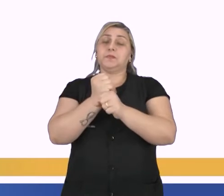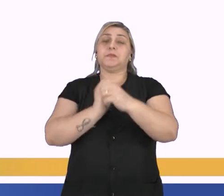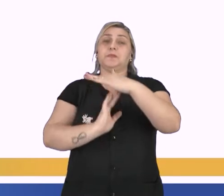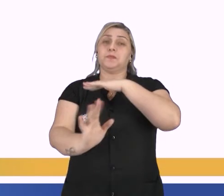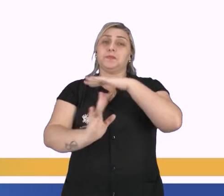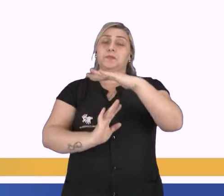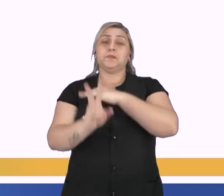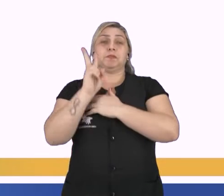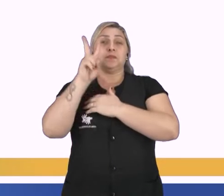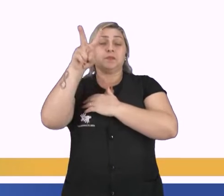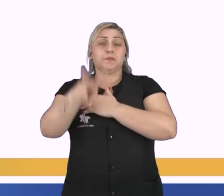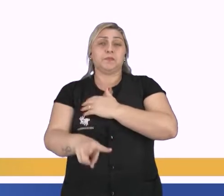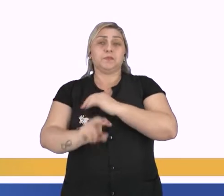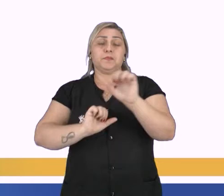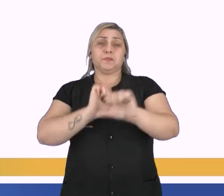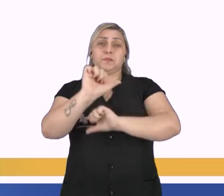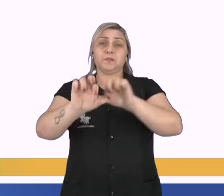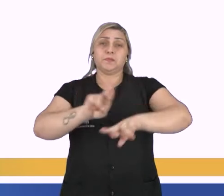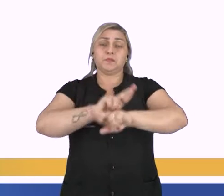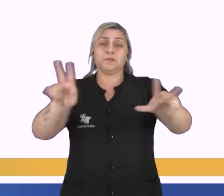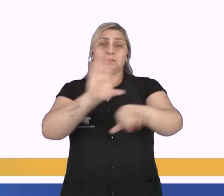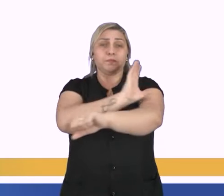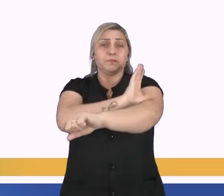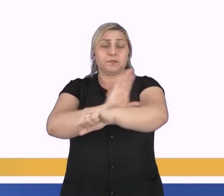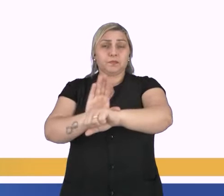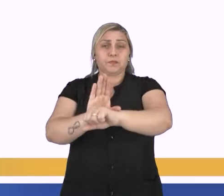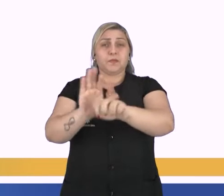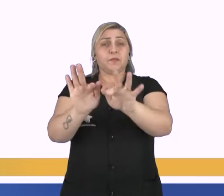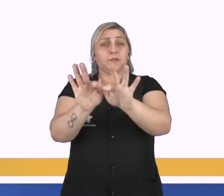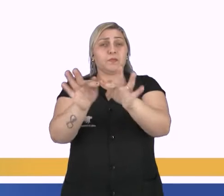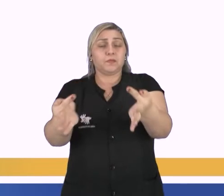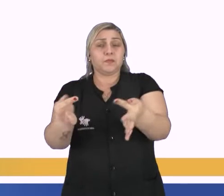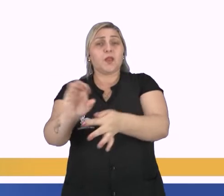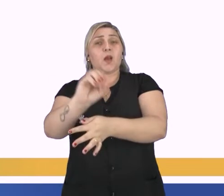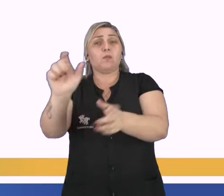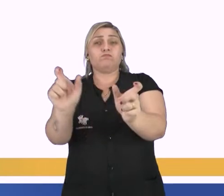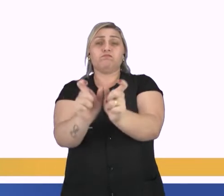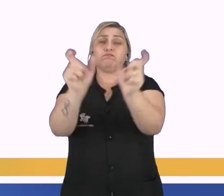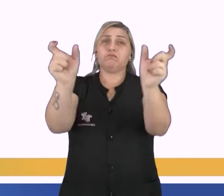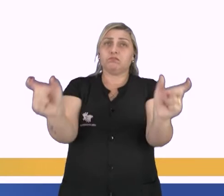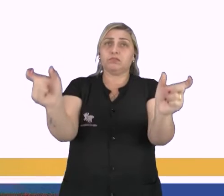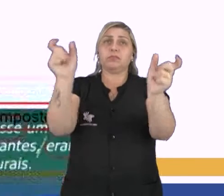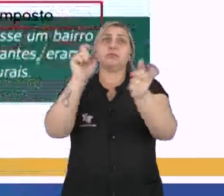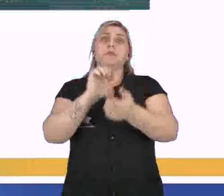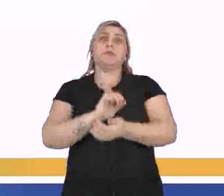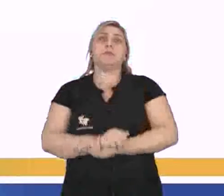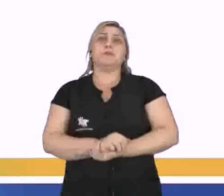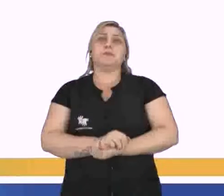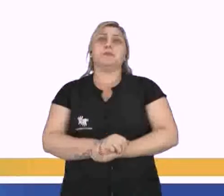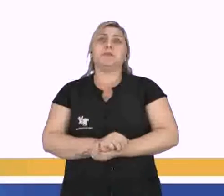os contrastes culturais. Primeiro período. Será que é simples ou composto? Vamos verificar.